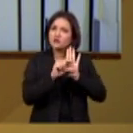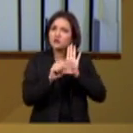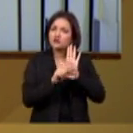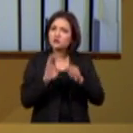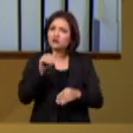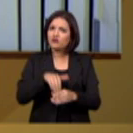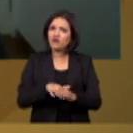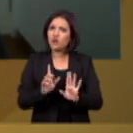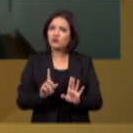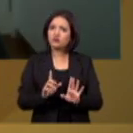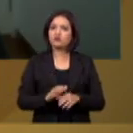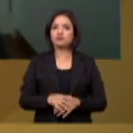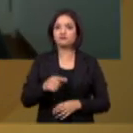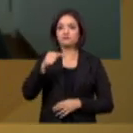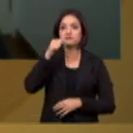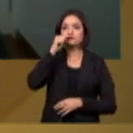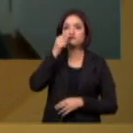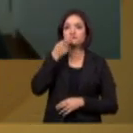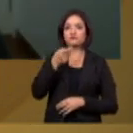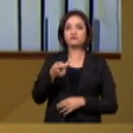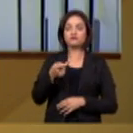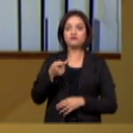proportion in